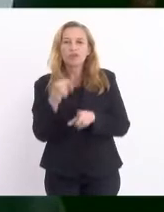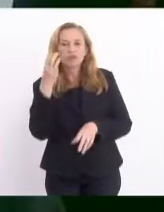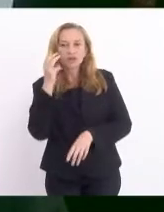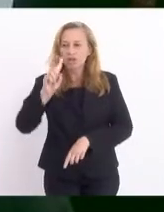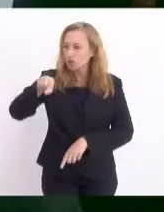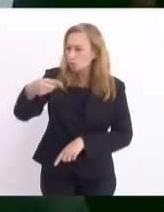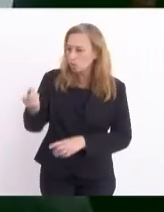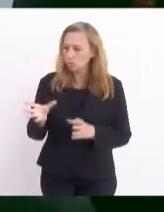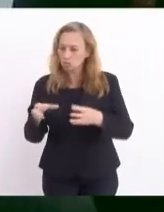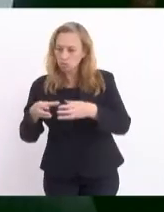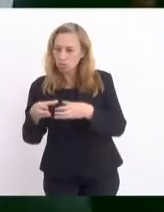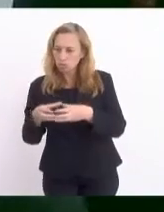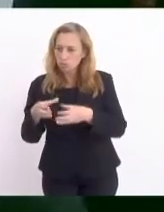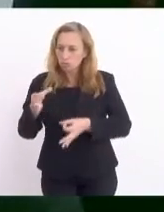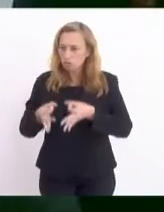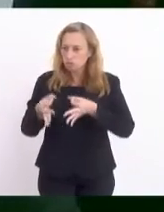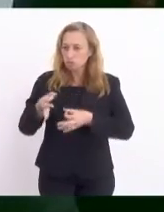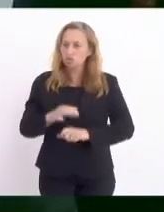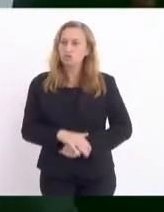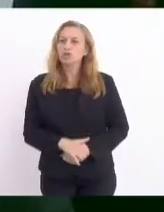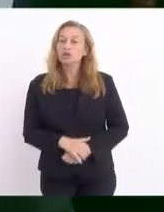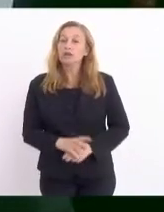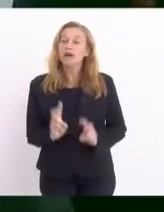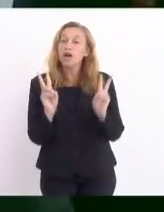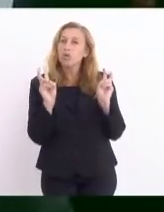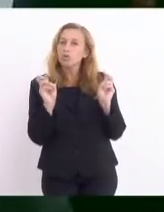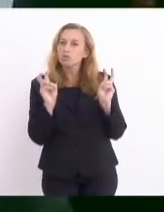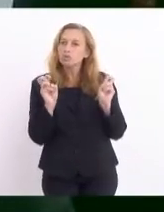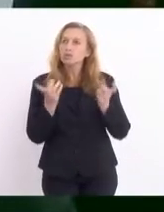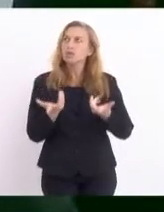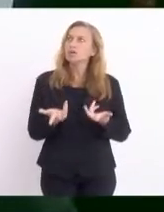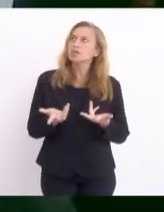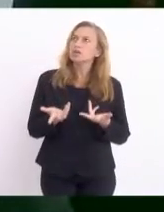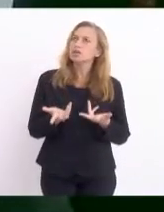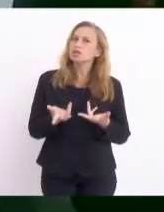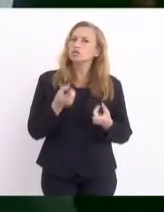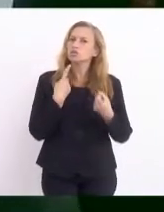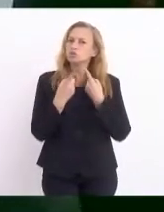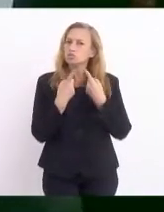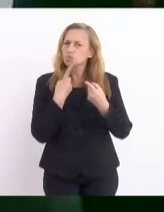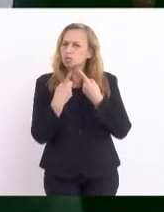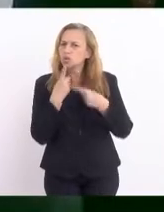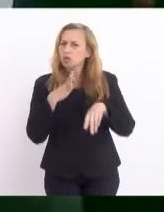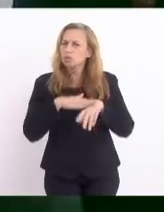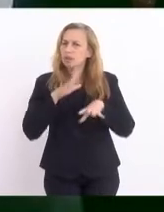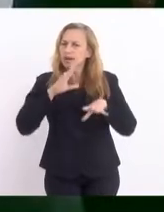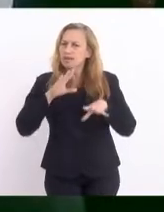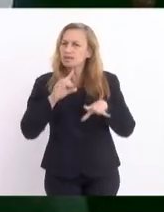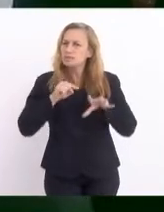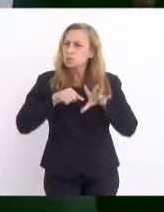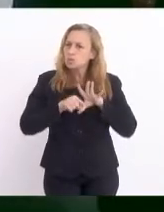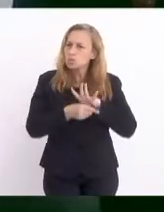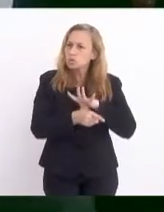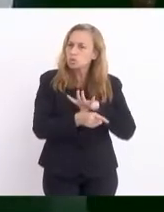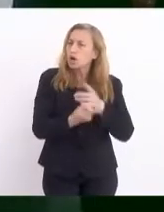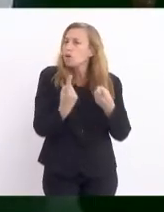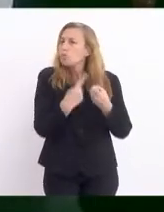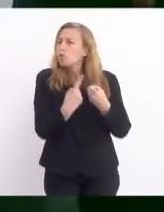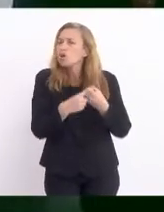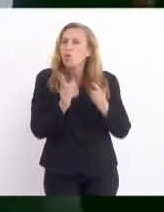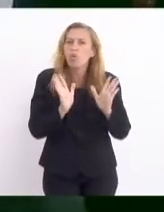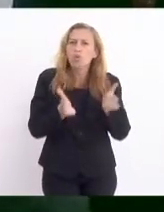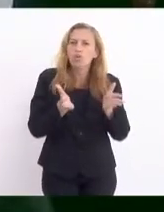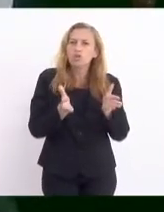membros da Comissão de Constituição e Justiça. Esse é um tema que requer assim, um debate ainda mais aprimorado, porque hoje